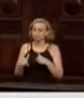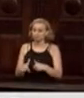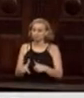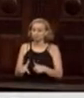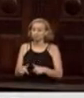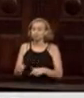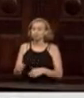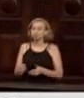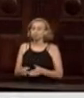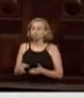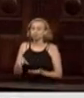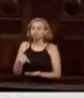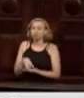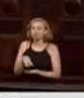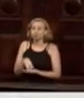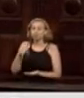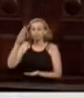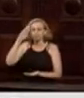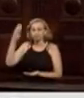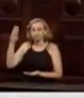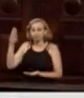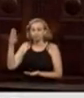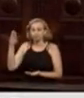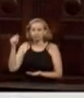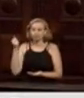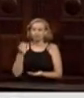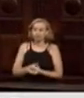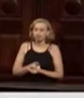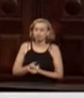centrada especialmente no pagamento de propinas,